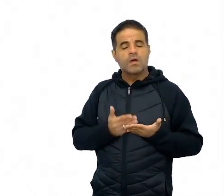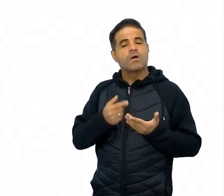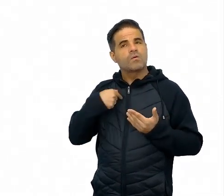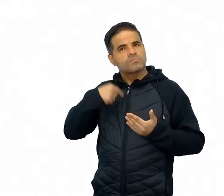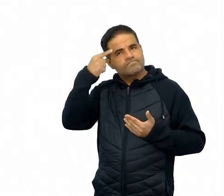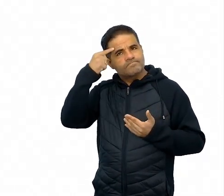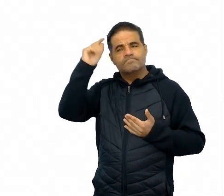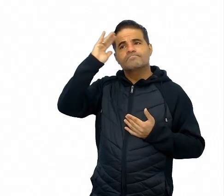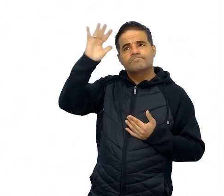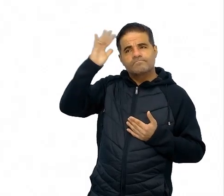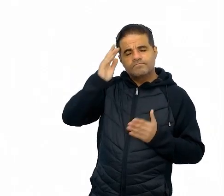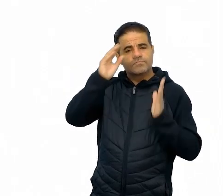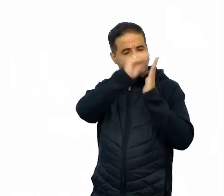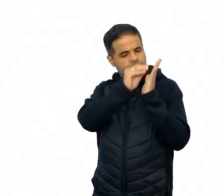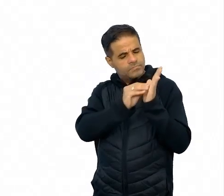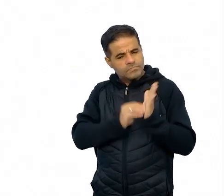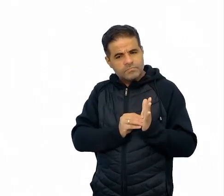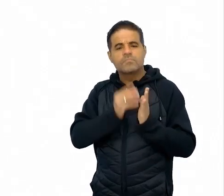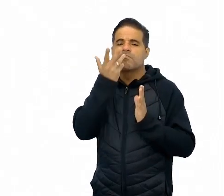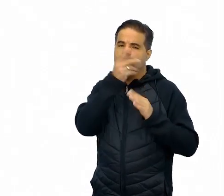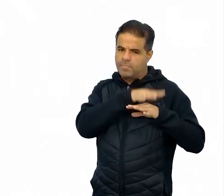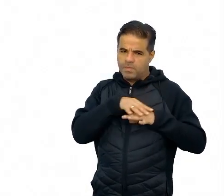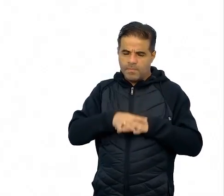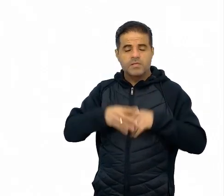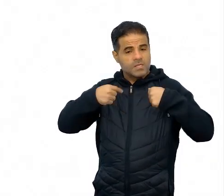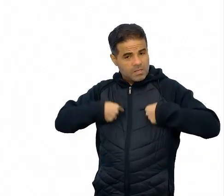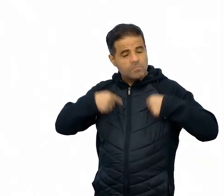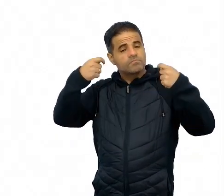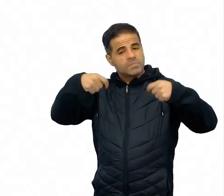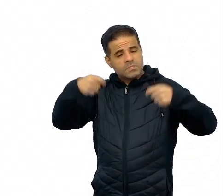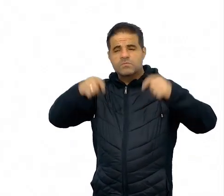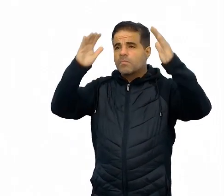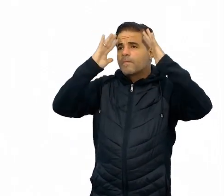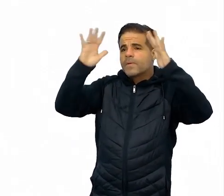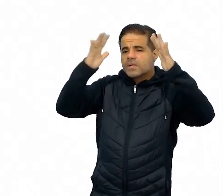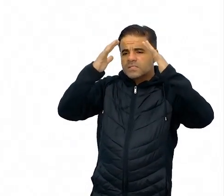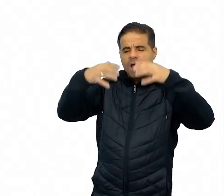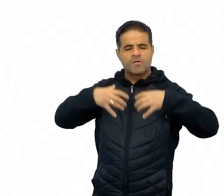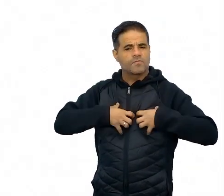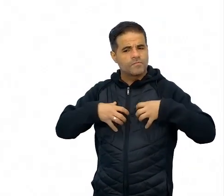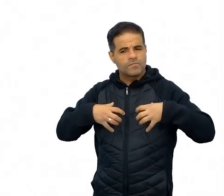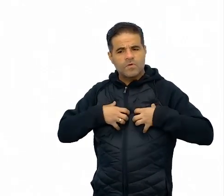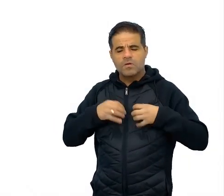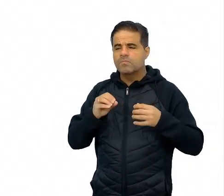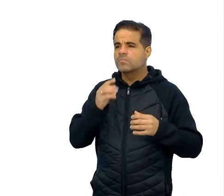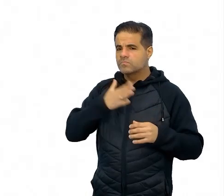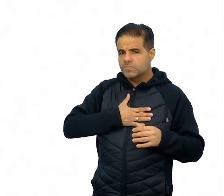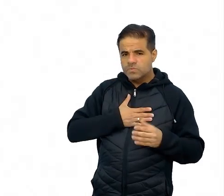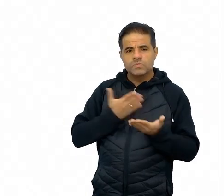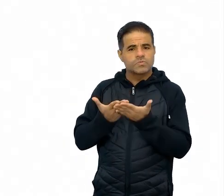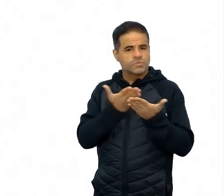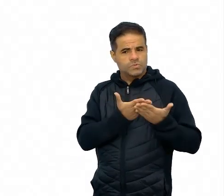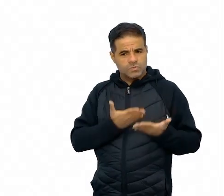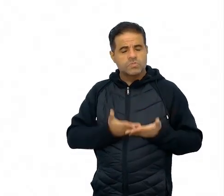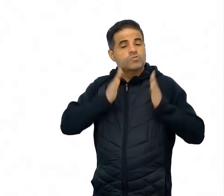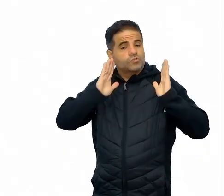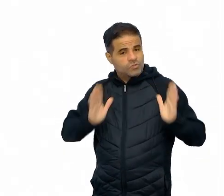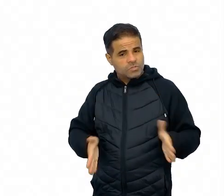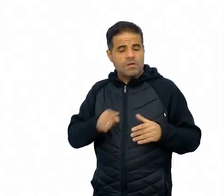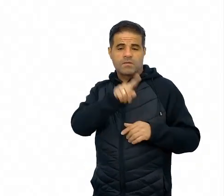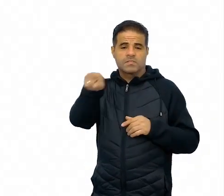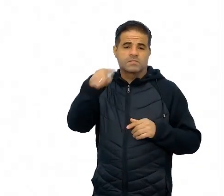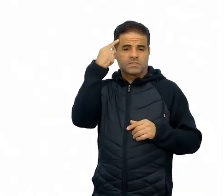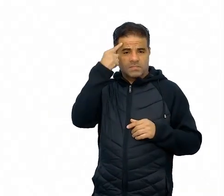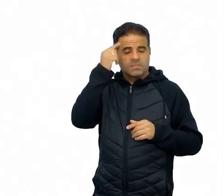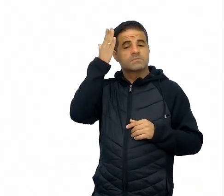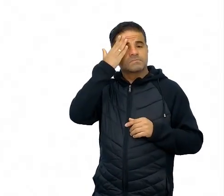eu penso naquele conteúdo matemático, eu também preciso pensar de que forma, ou que os meus estudantes já sabem, eu